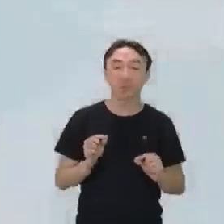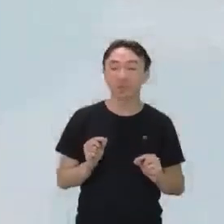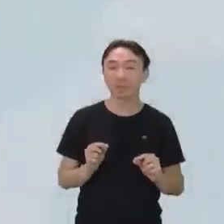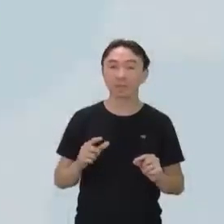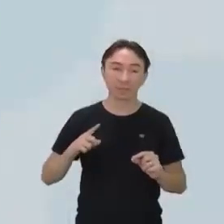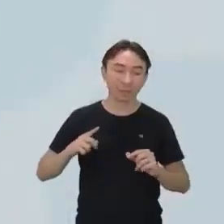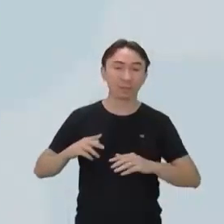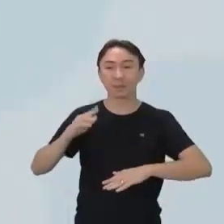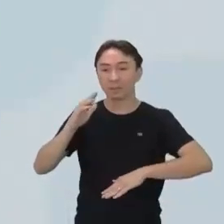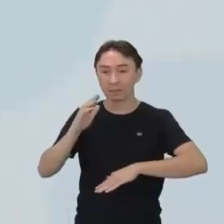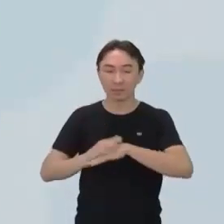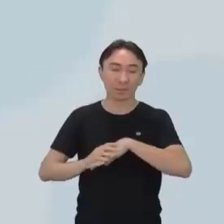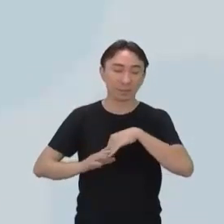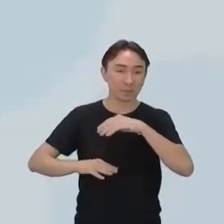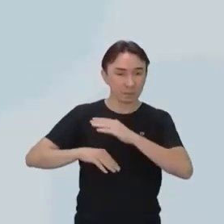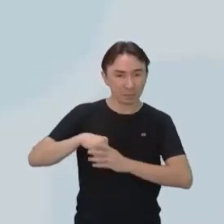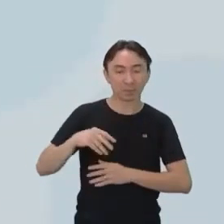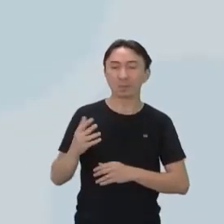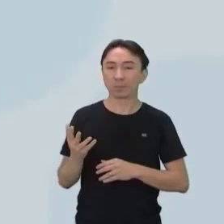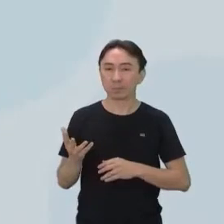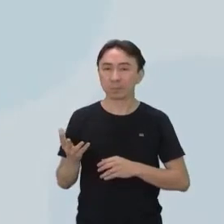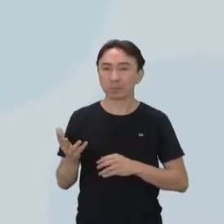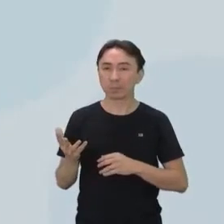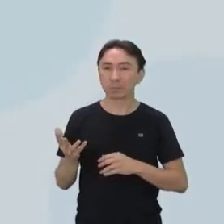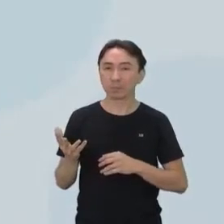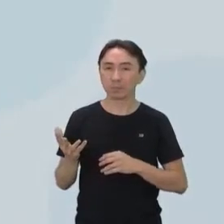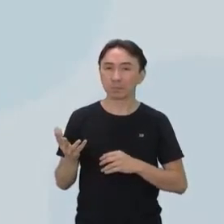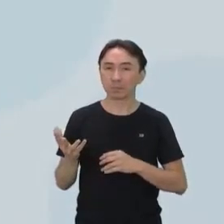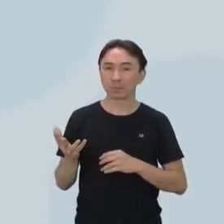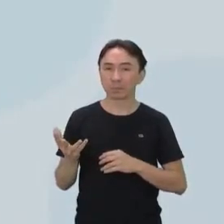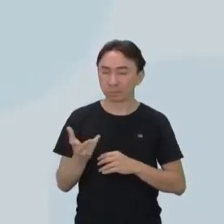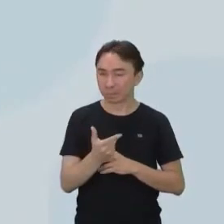as habilidades que a gente pretende estar